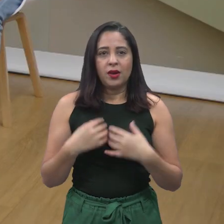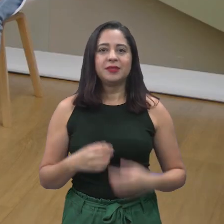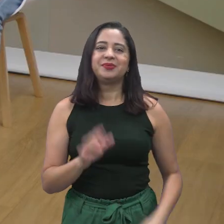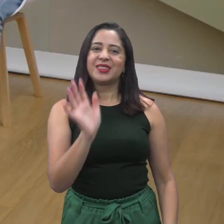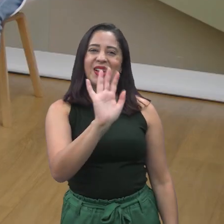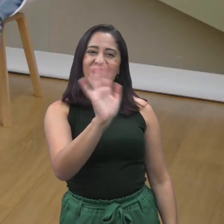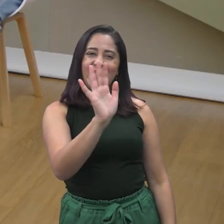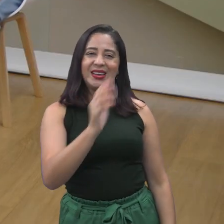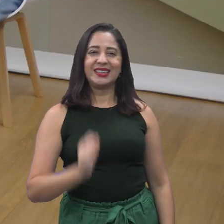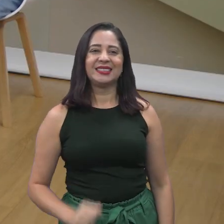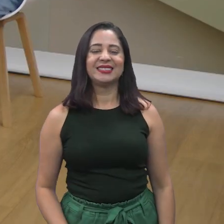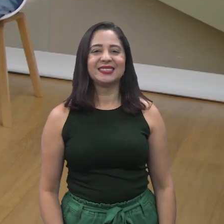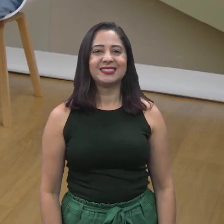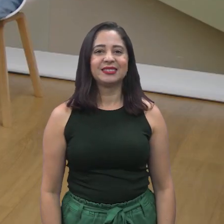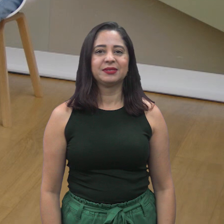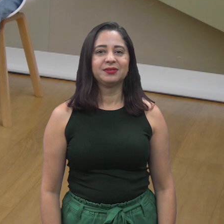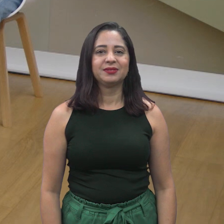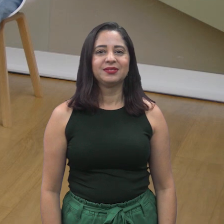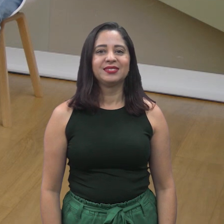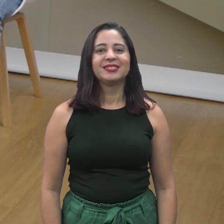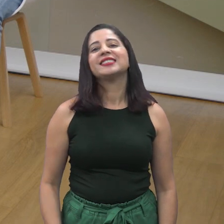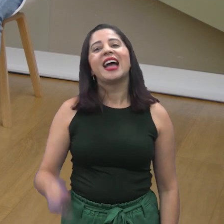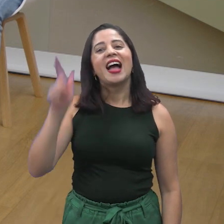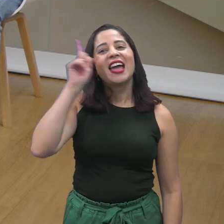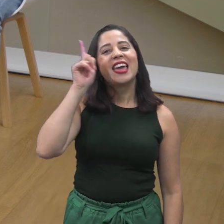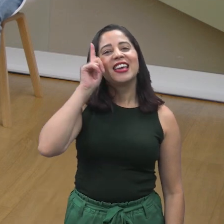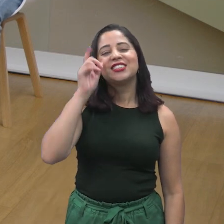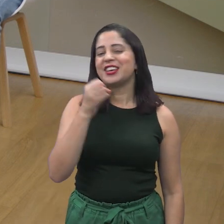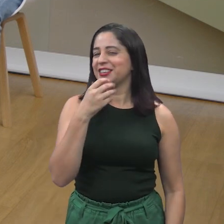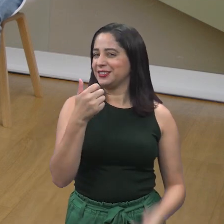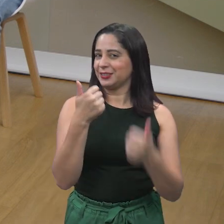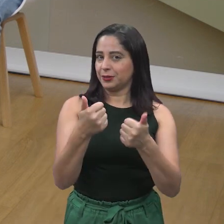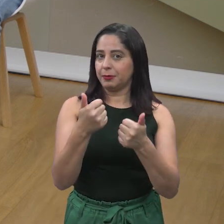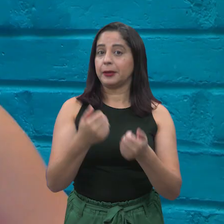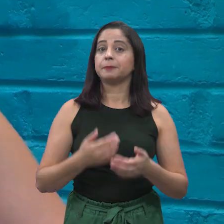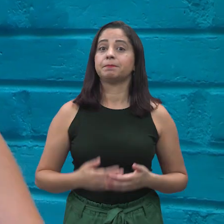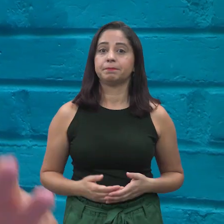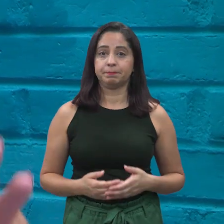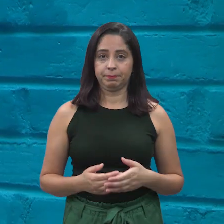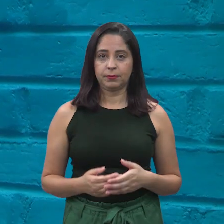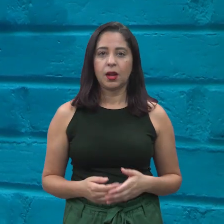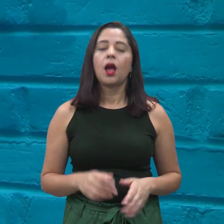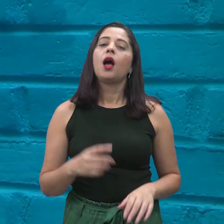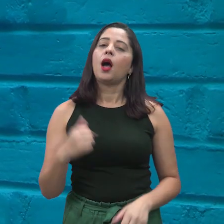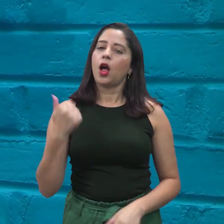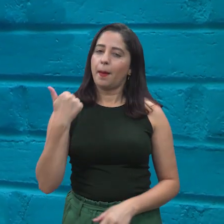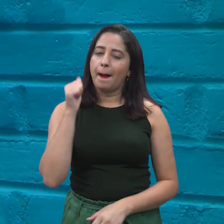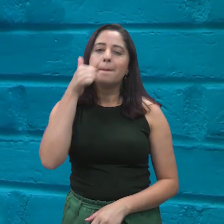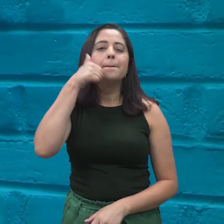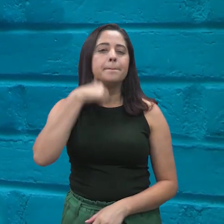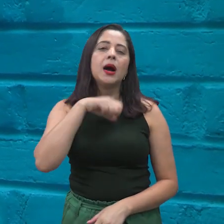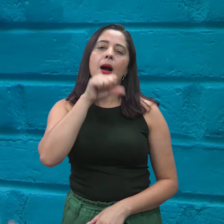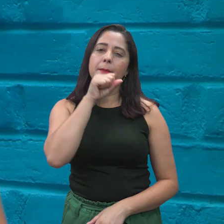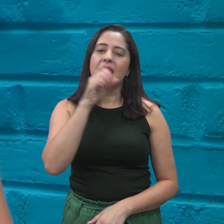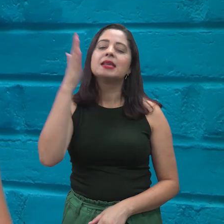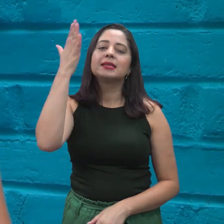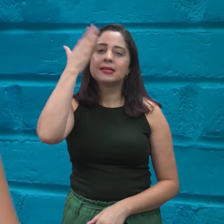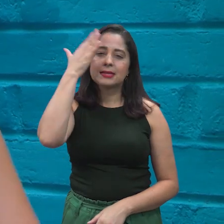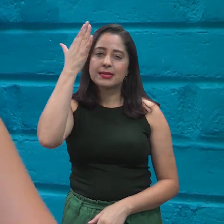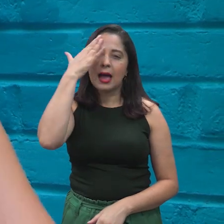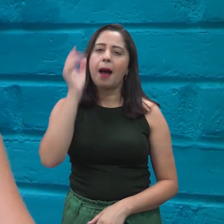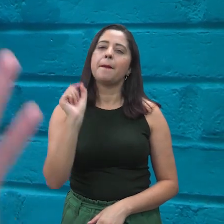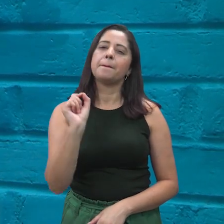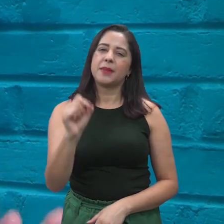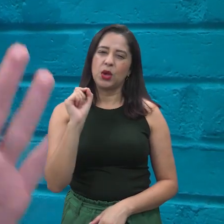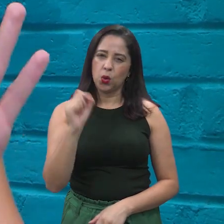Oi, Dani! E aí, Gi, como que você tá, hein? Olha, a gente que é mãe sabe que as doenças respiratórias